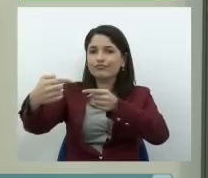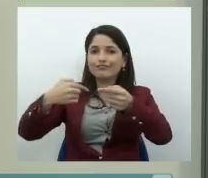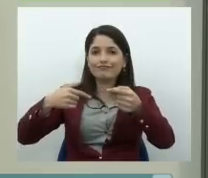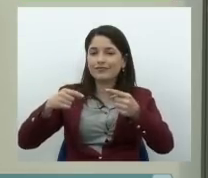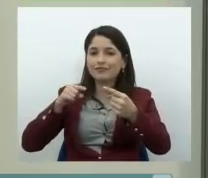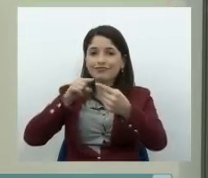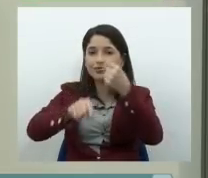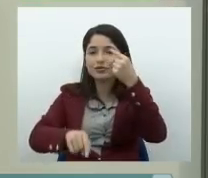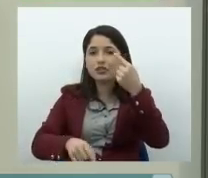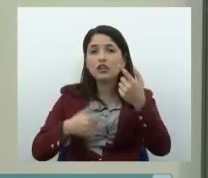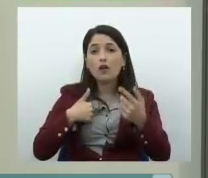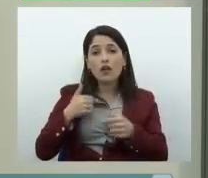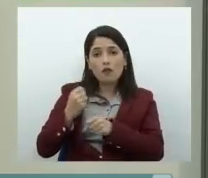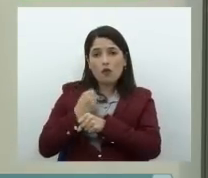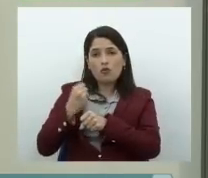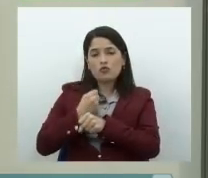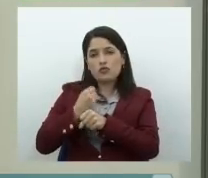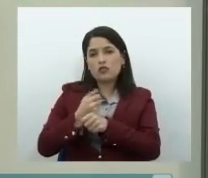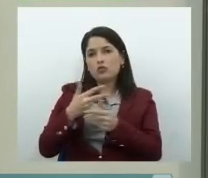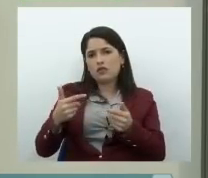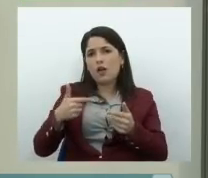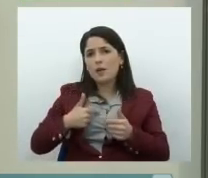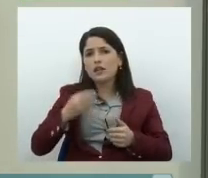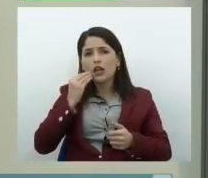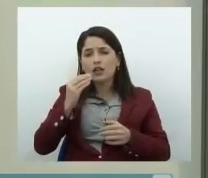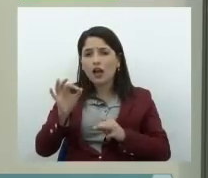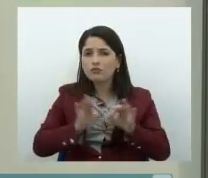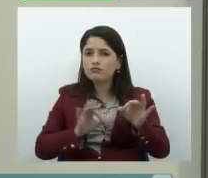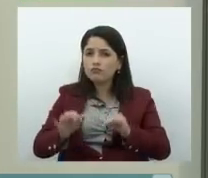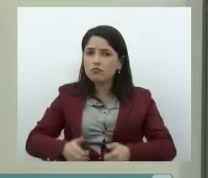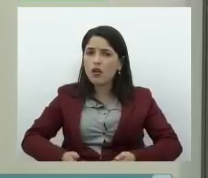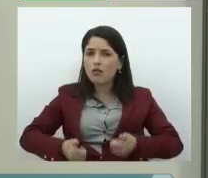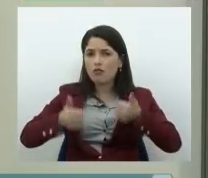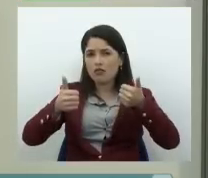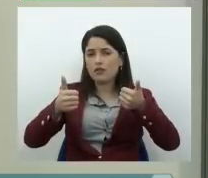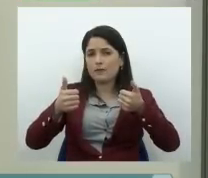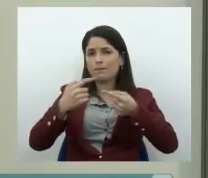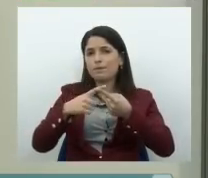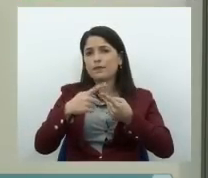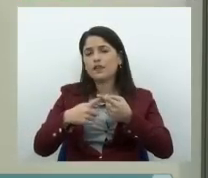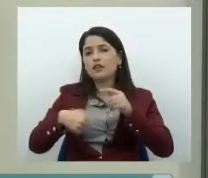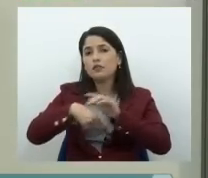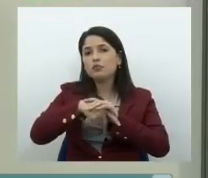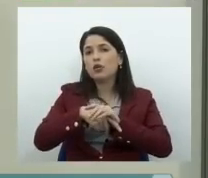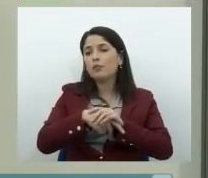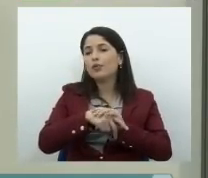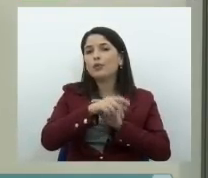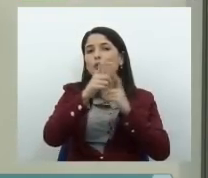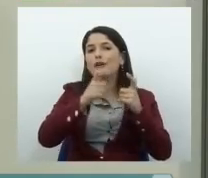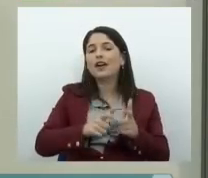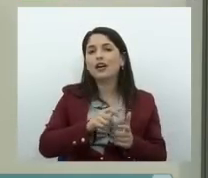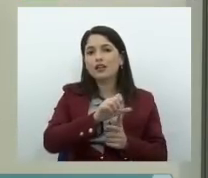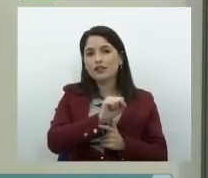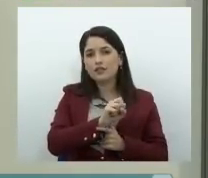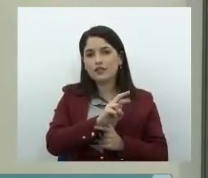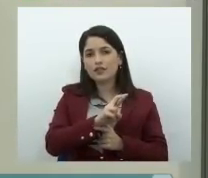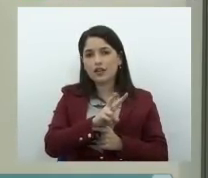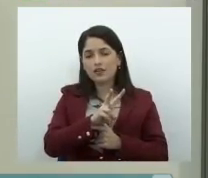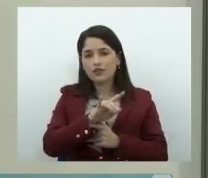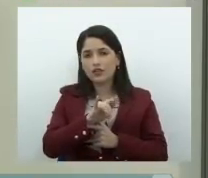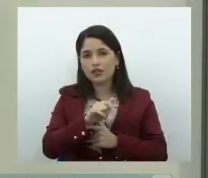vida da cidade. O Trevo do Bom Sucesso, aquilo é um absurdo. Vamos fazer um acesso na Servigás. E vou tirar do papel